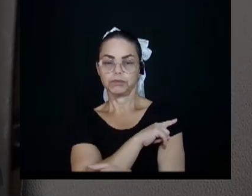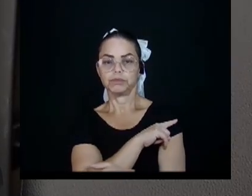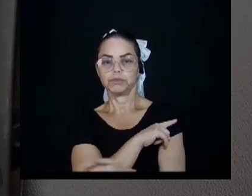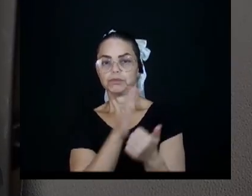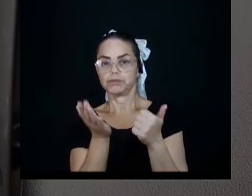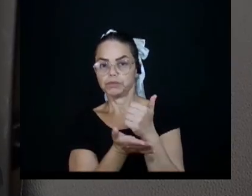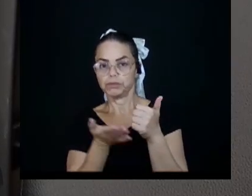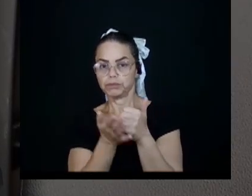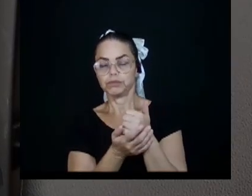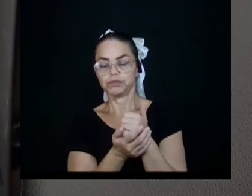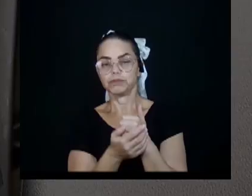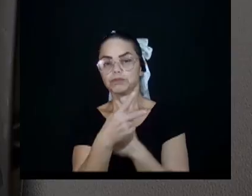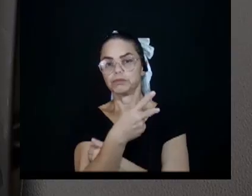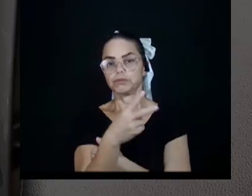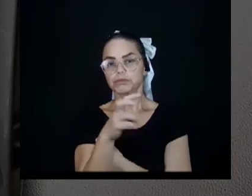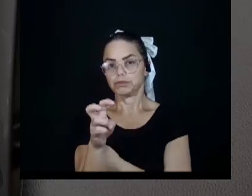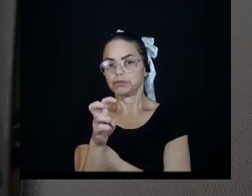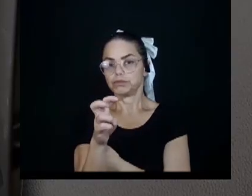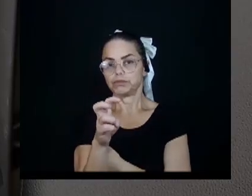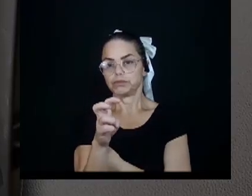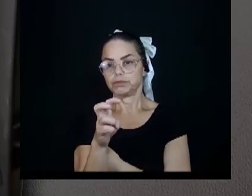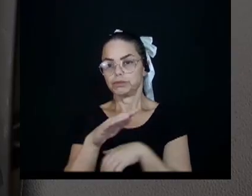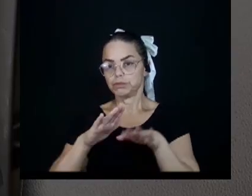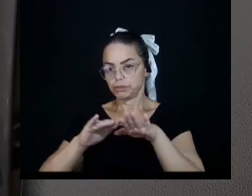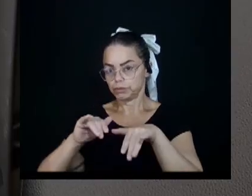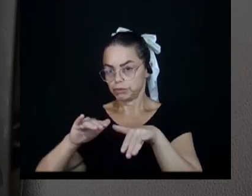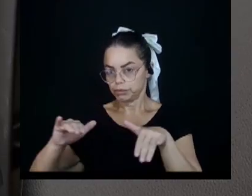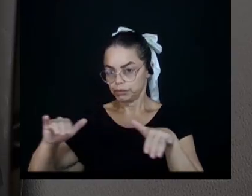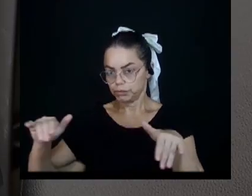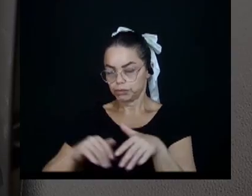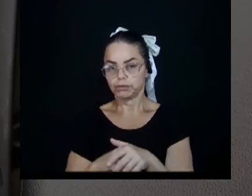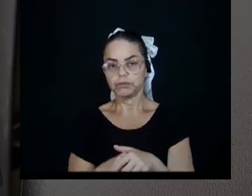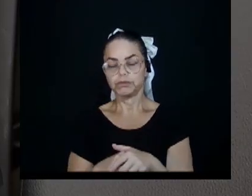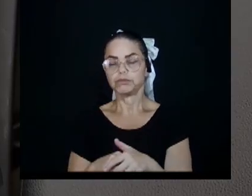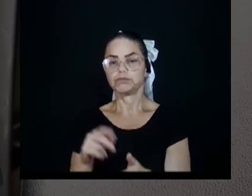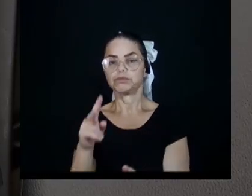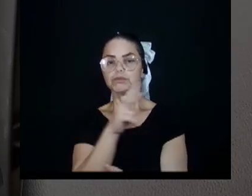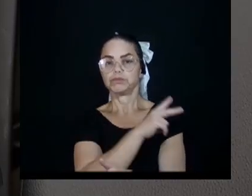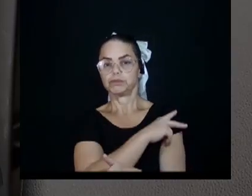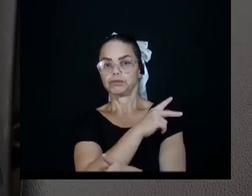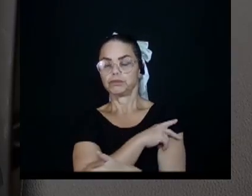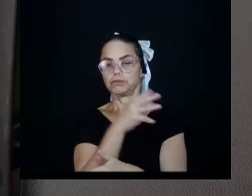25 crianças. Né? No Fundamental 2, 30 crianças.